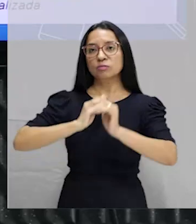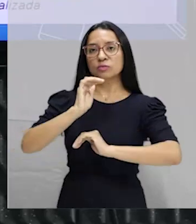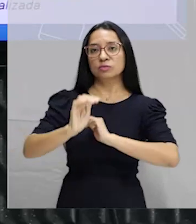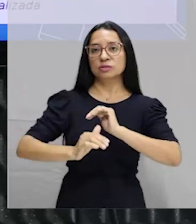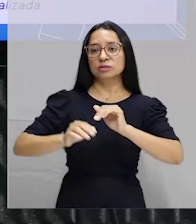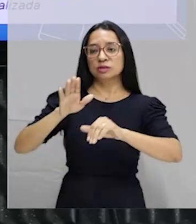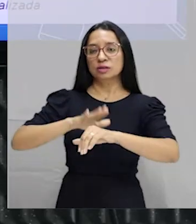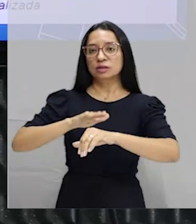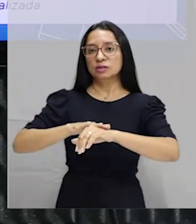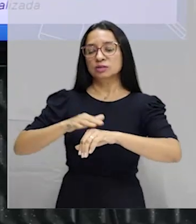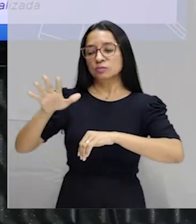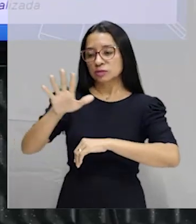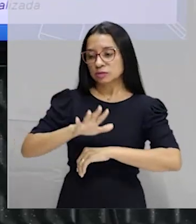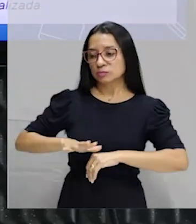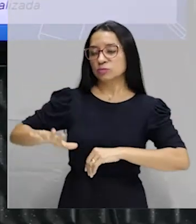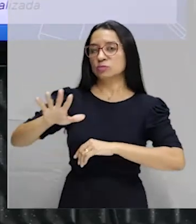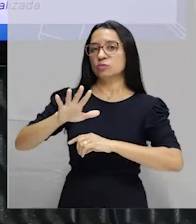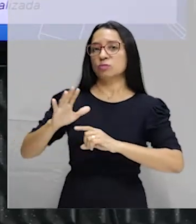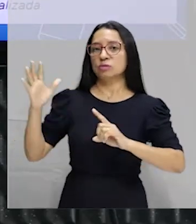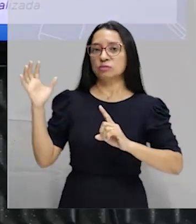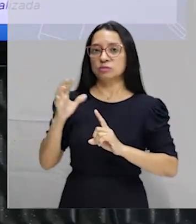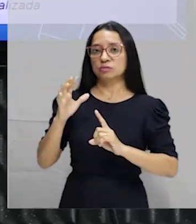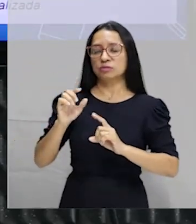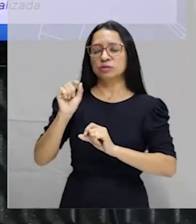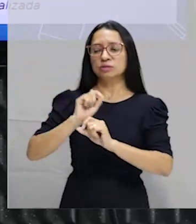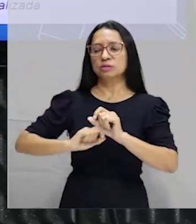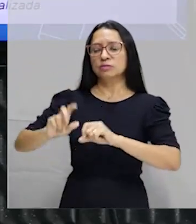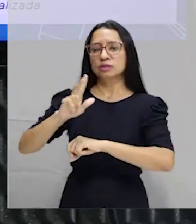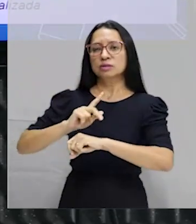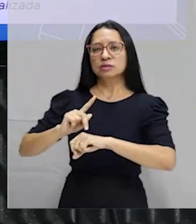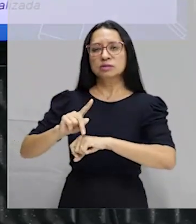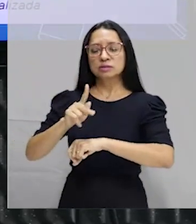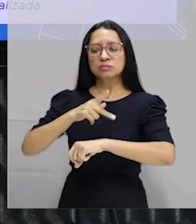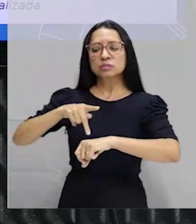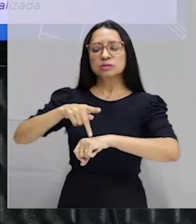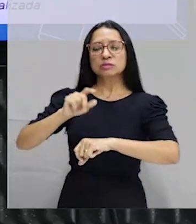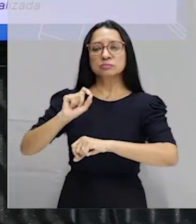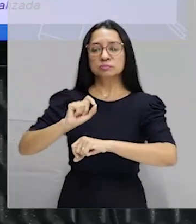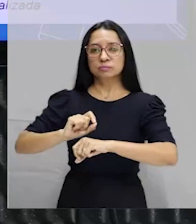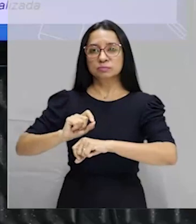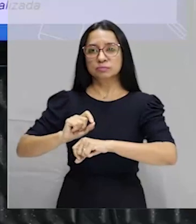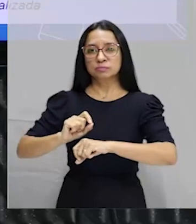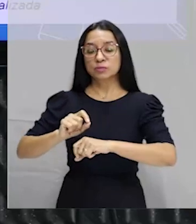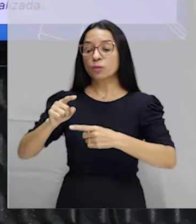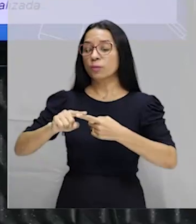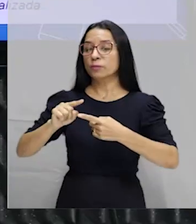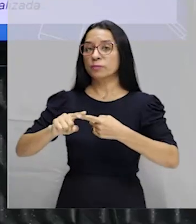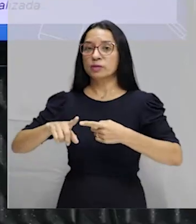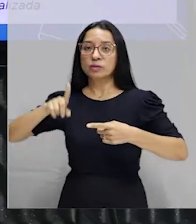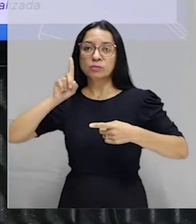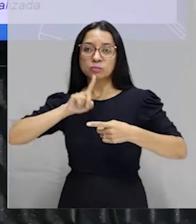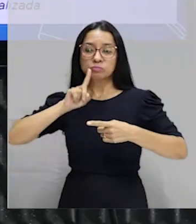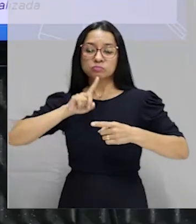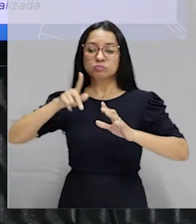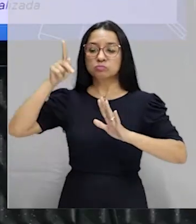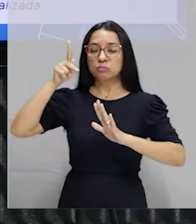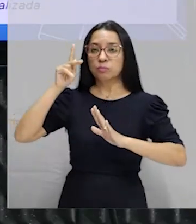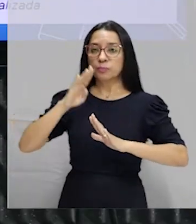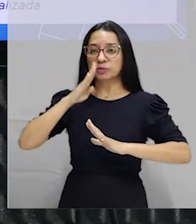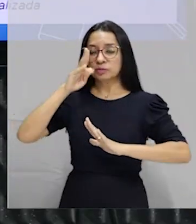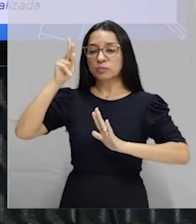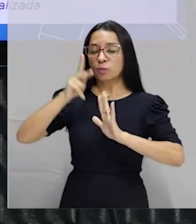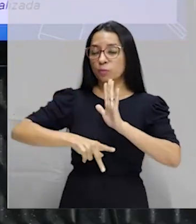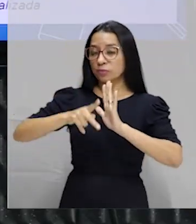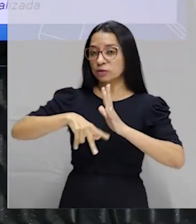ser as chamadas zonas de influência. Que países são esses, Marcos, que tu pode me citar? Os Estados Unidos, a principal potência global, né, que tem uma